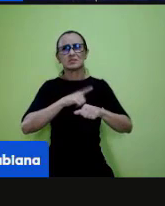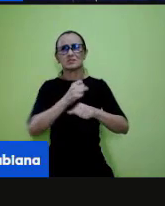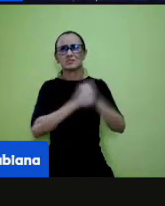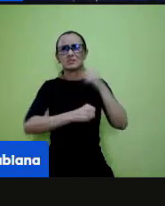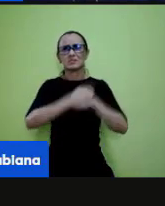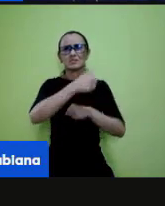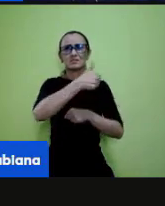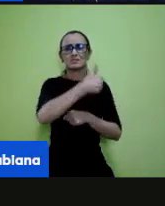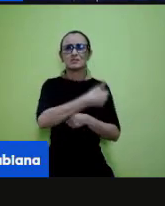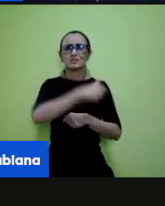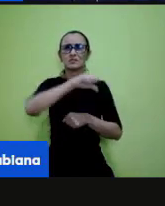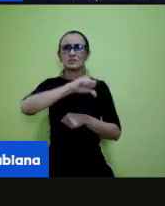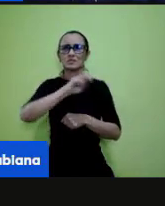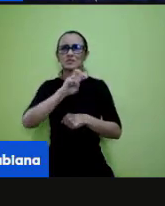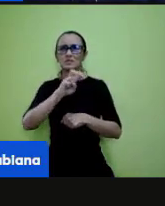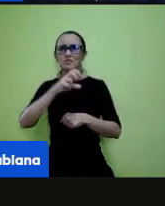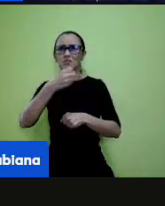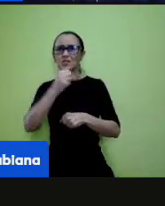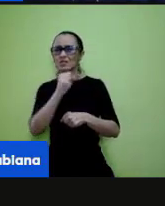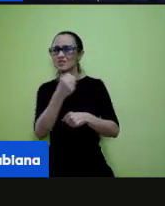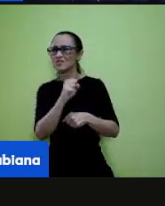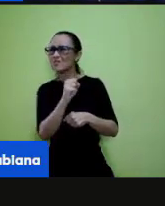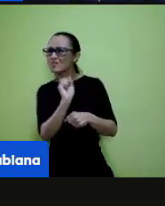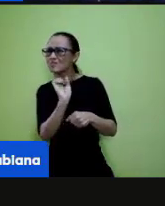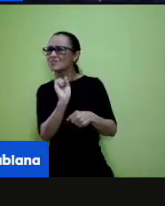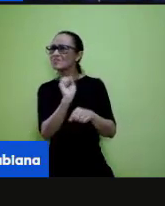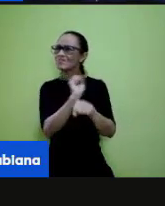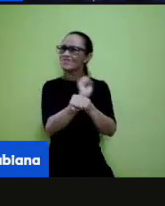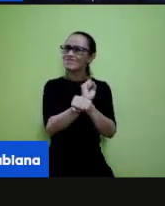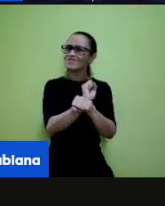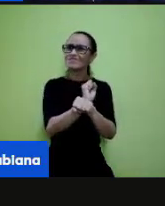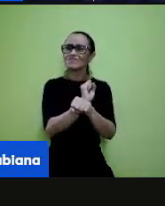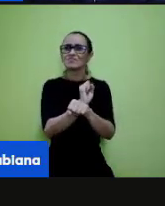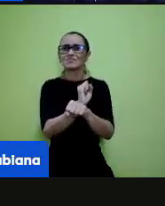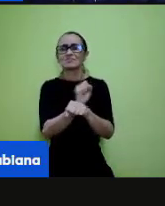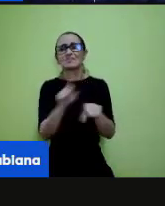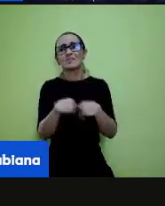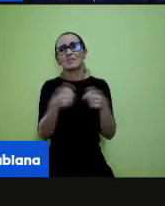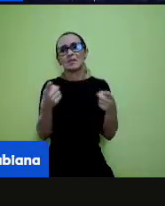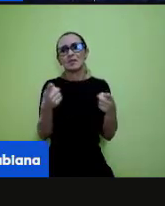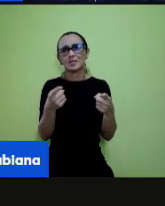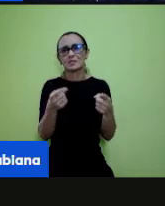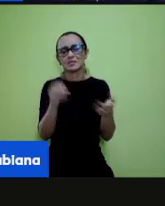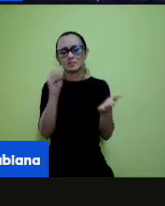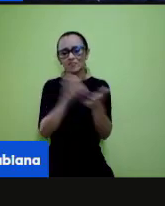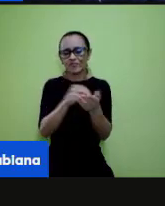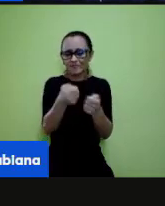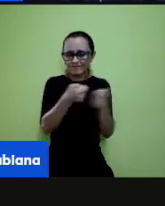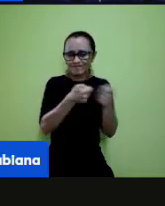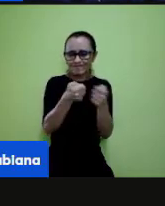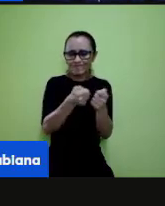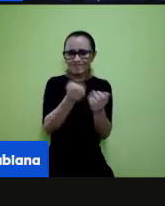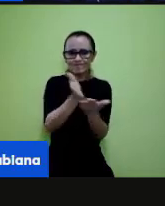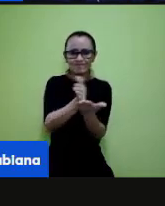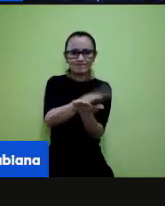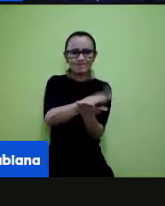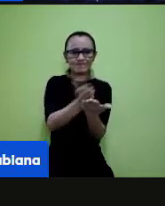1958, mas, por falta de controle nas fronteiras, nós tivemos uma reintrodução do vetor